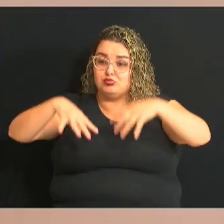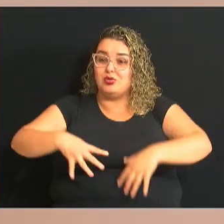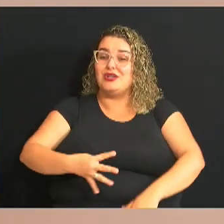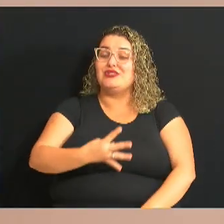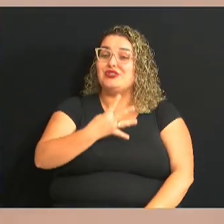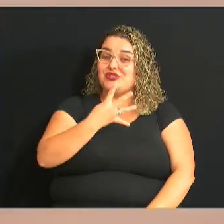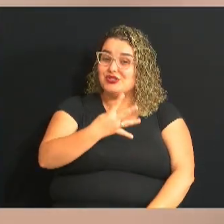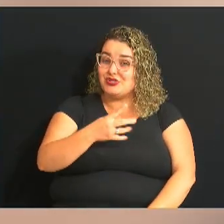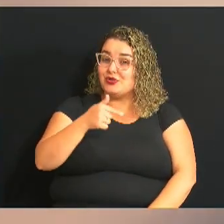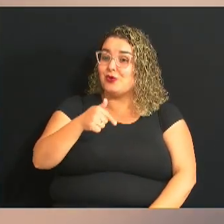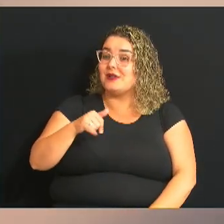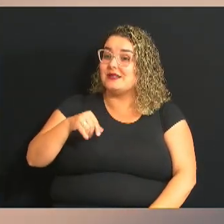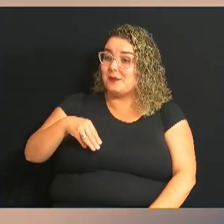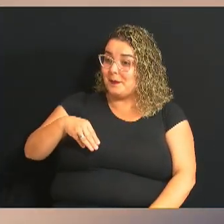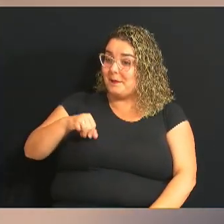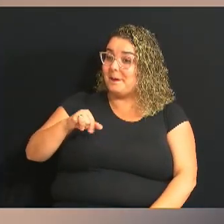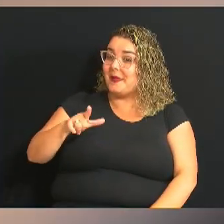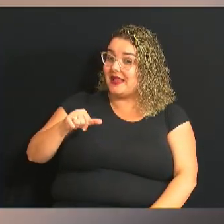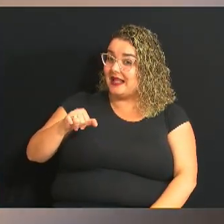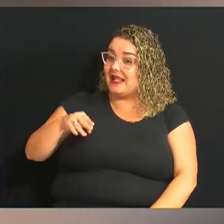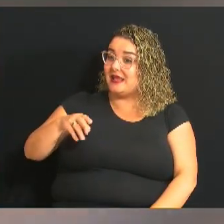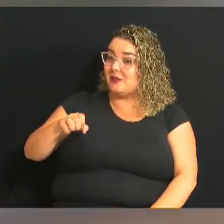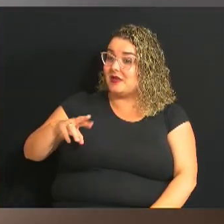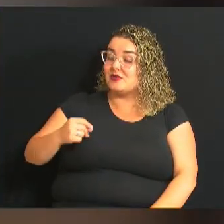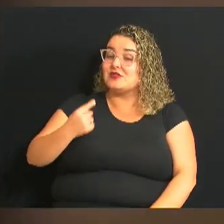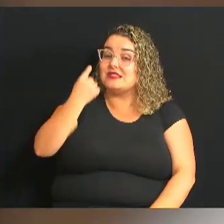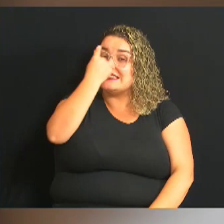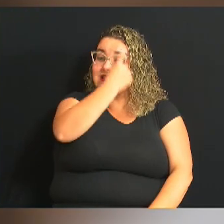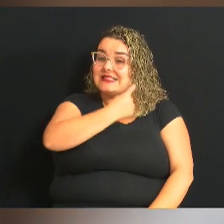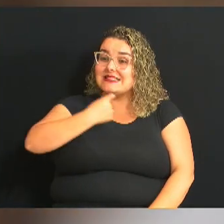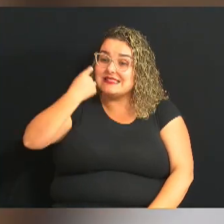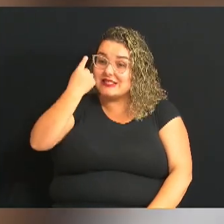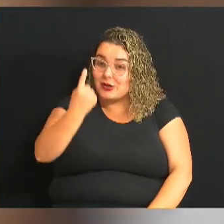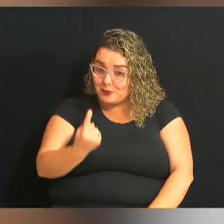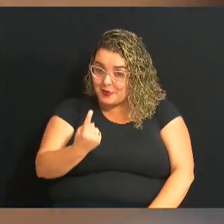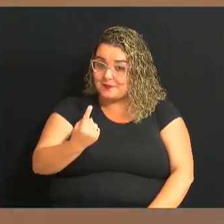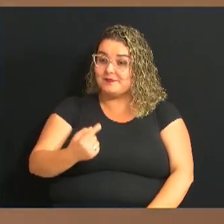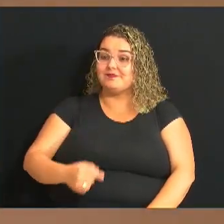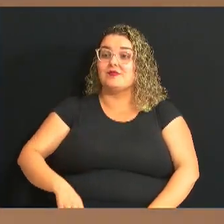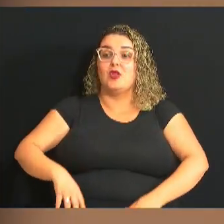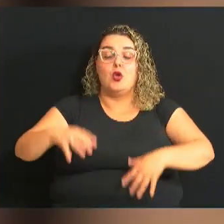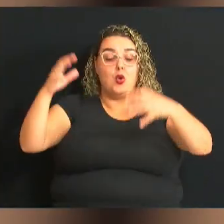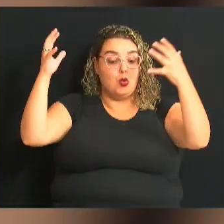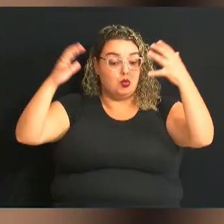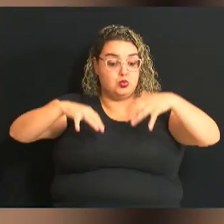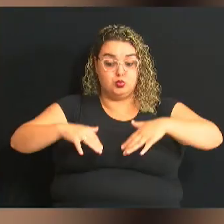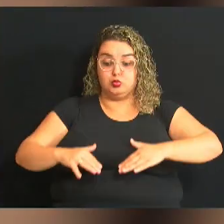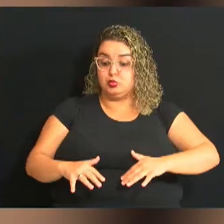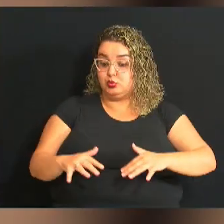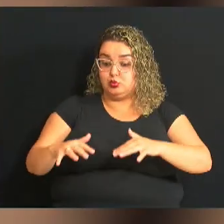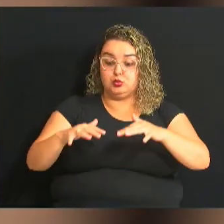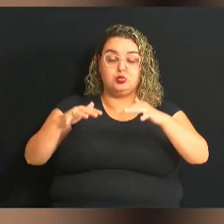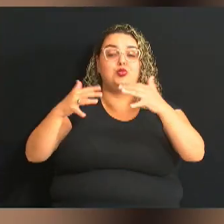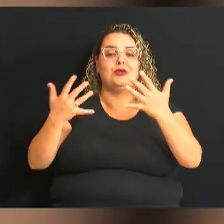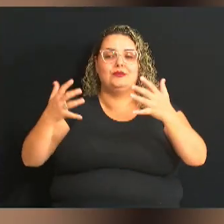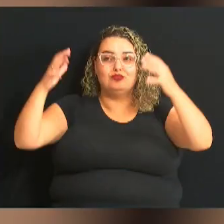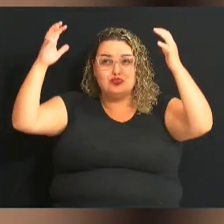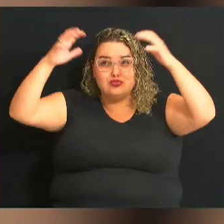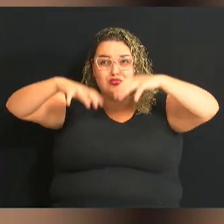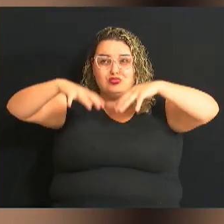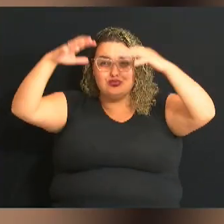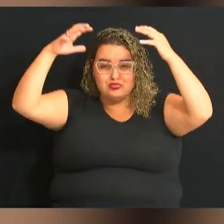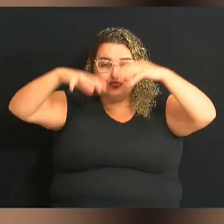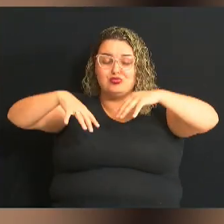47 milímetros em 1 hora. Então, é uma quantidade muito grande de chuva e em